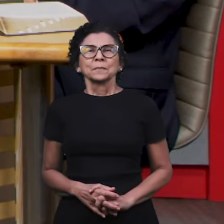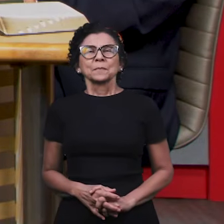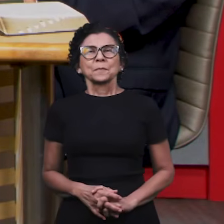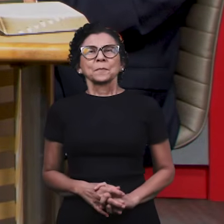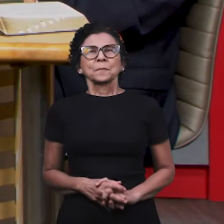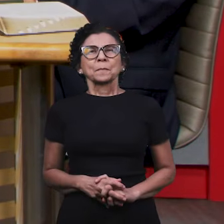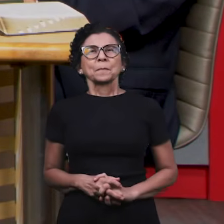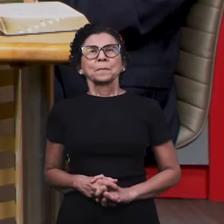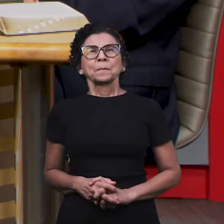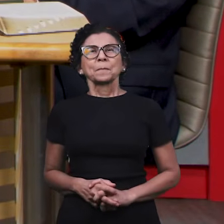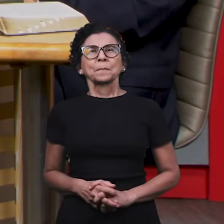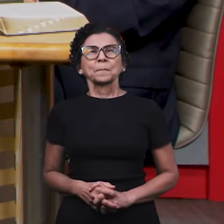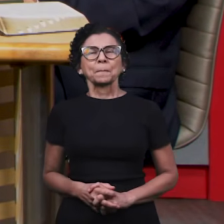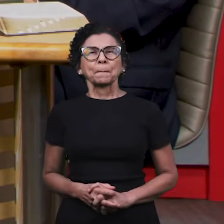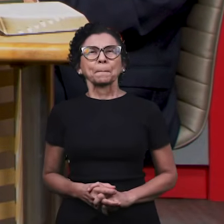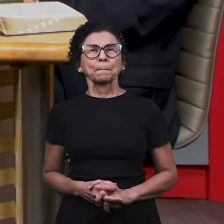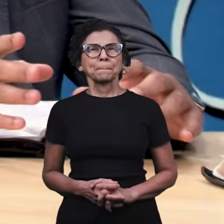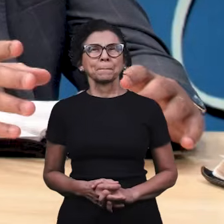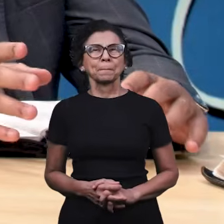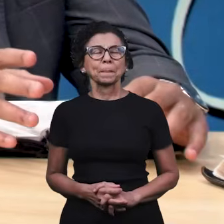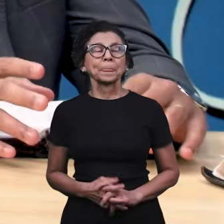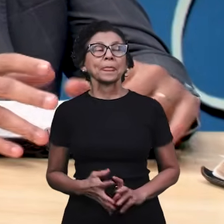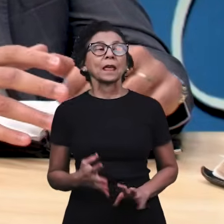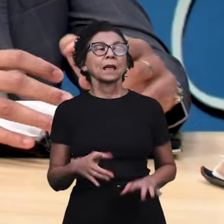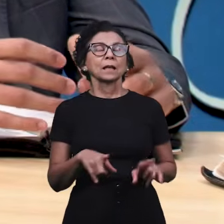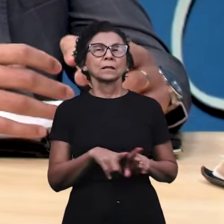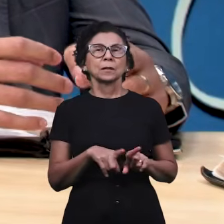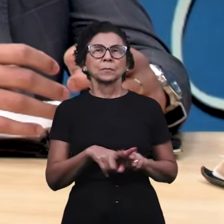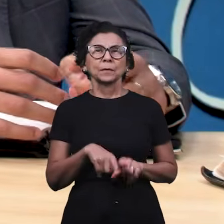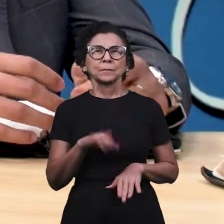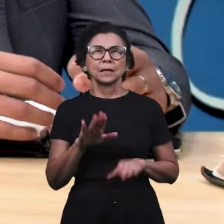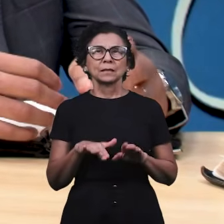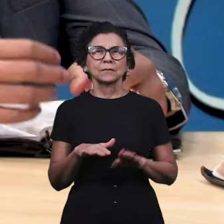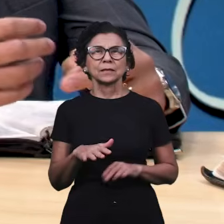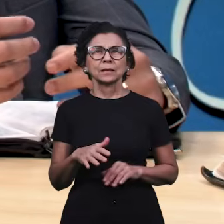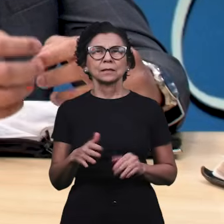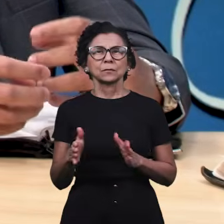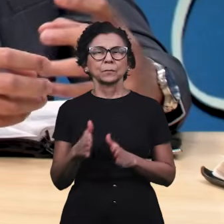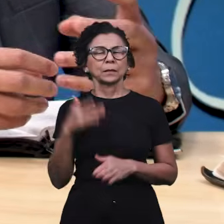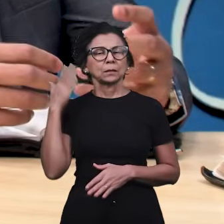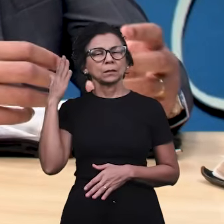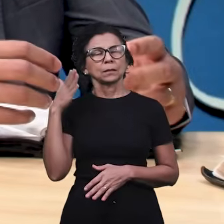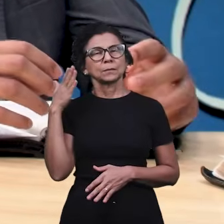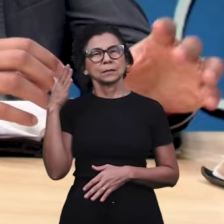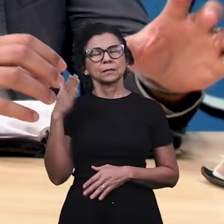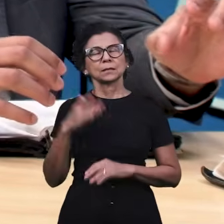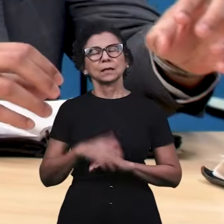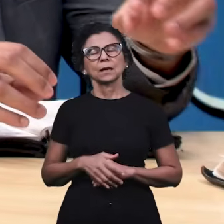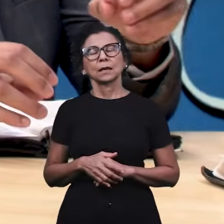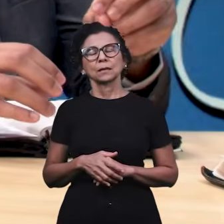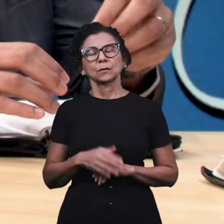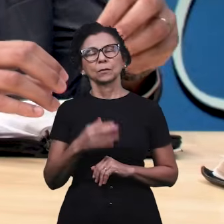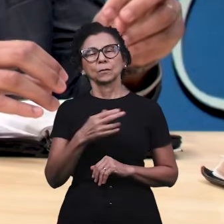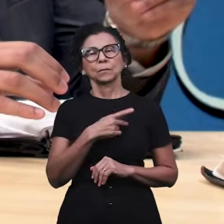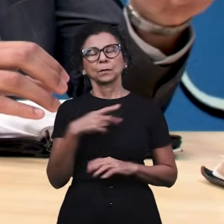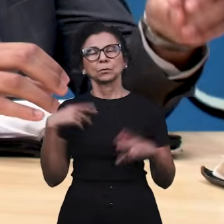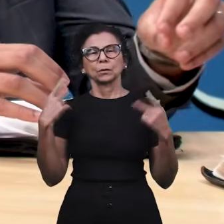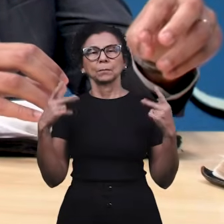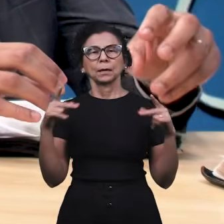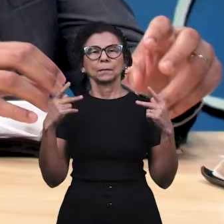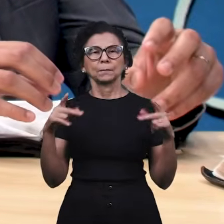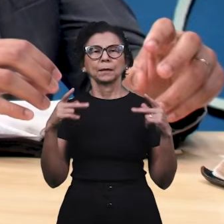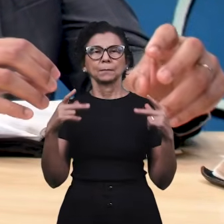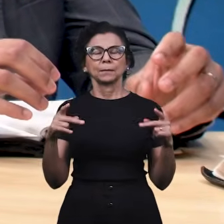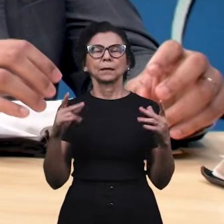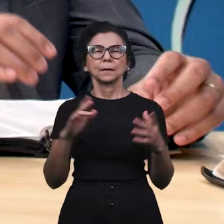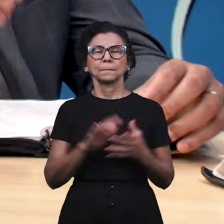Complementando a fala dela, muitas das vezes, durante a mensagem, é comum, né? Olha o telefone, e aí perde um assunto-chave